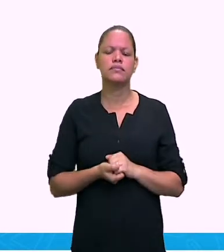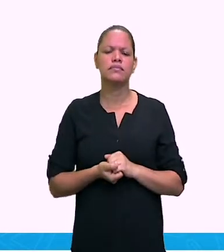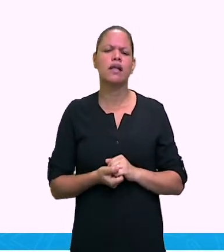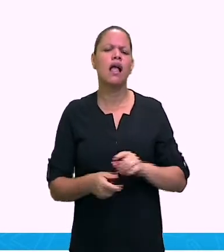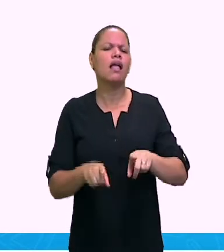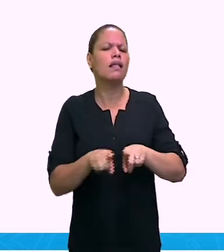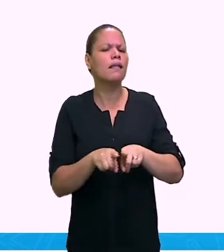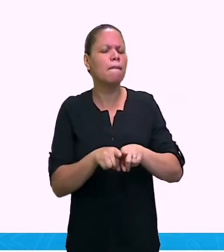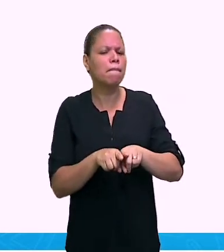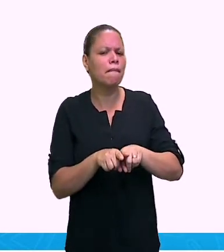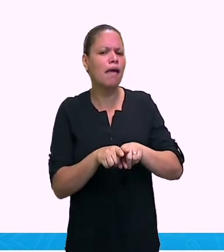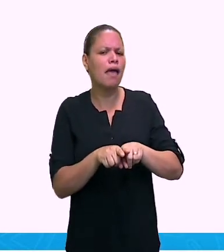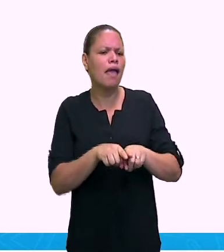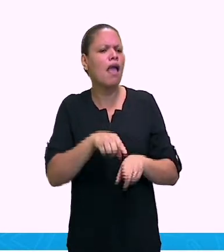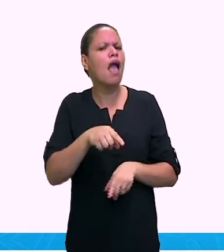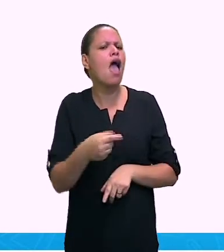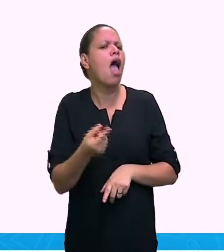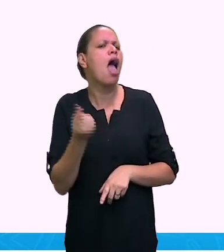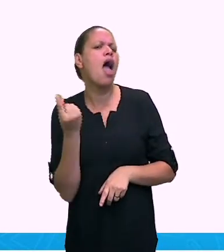Então,